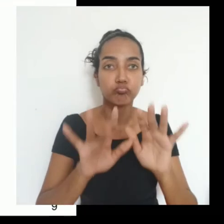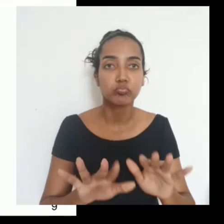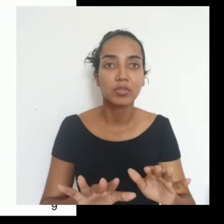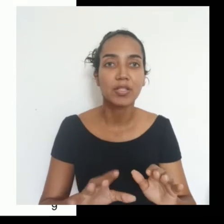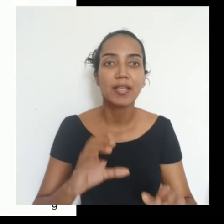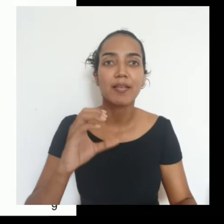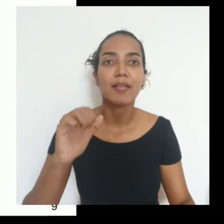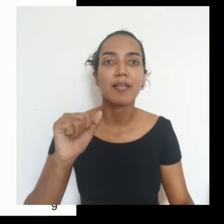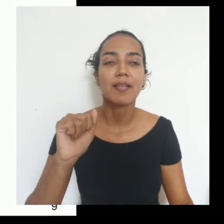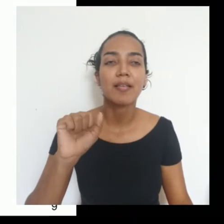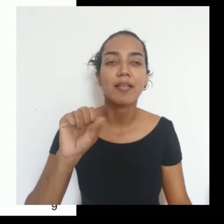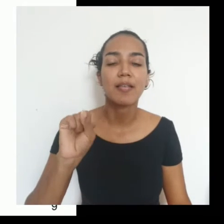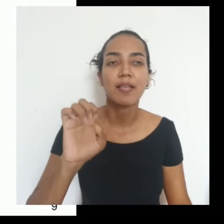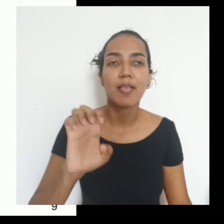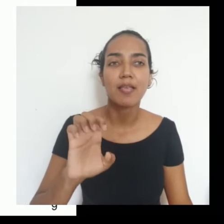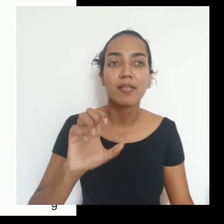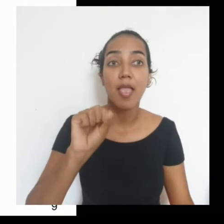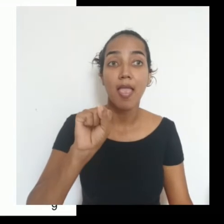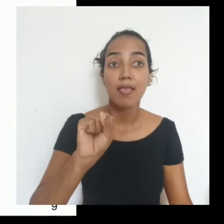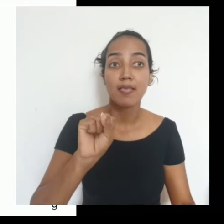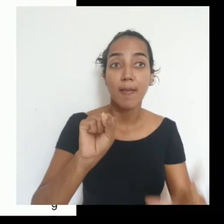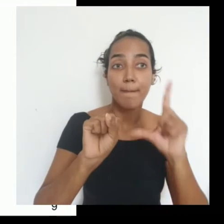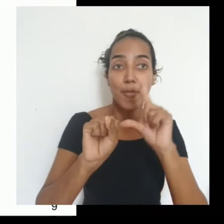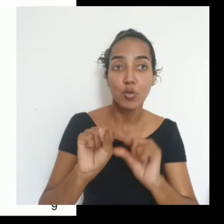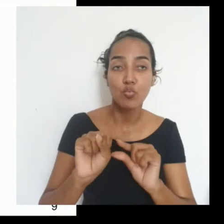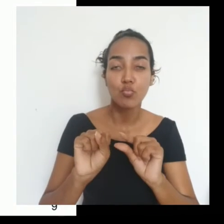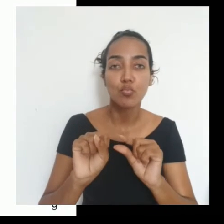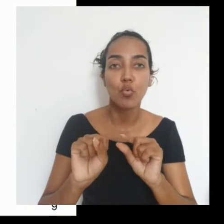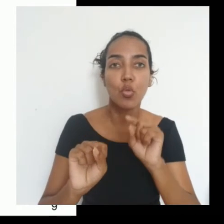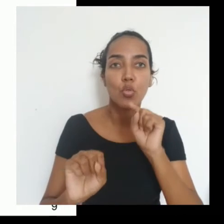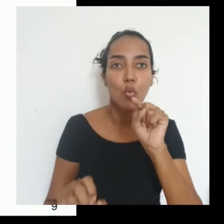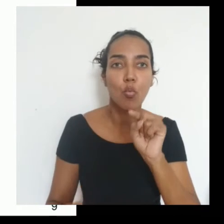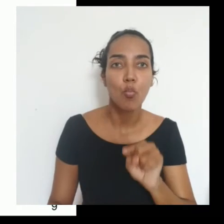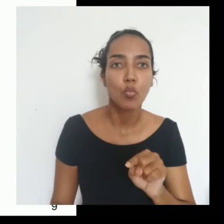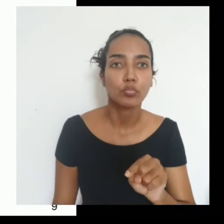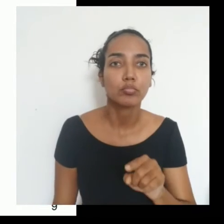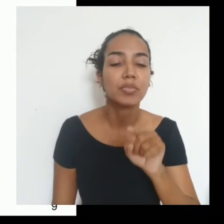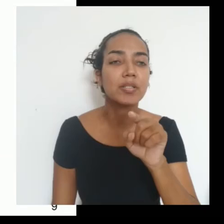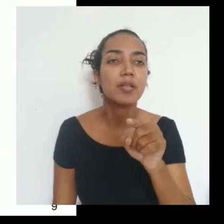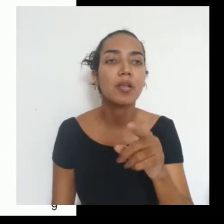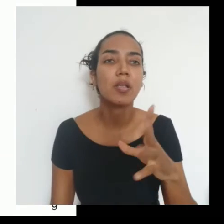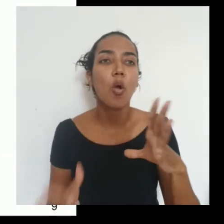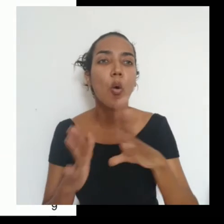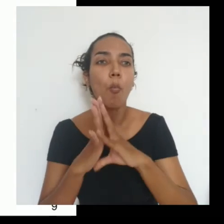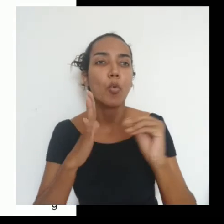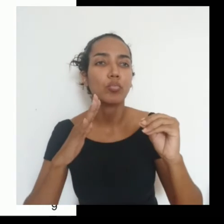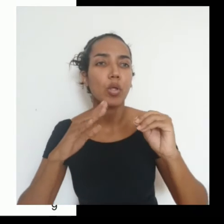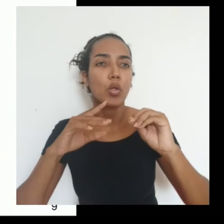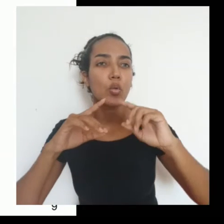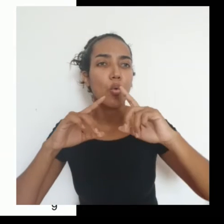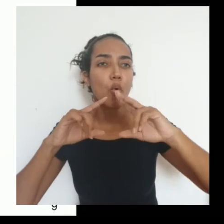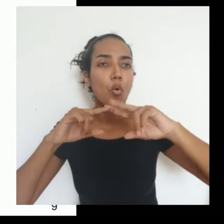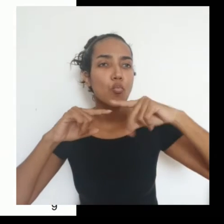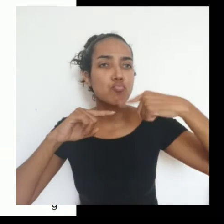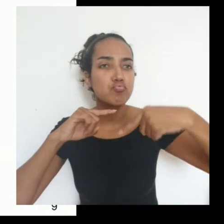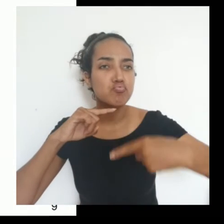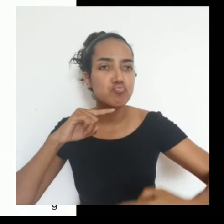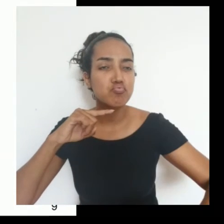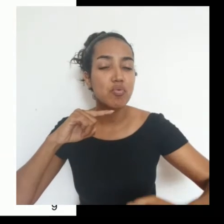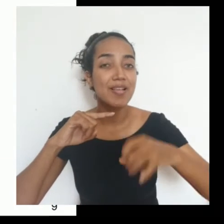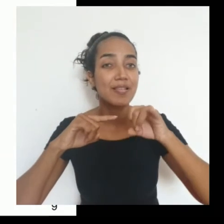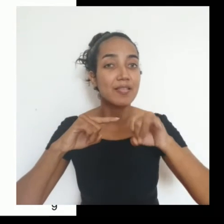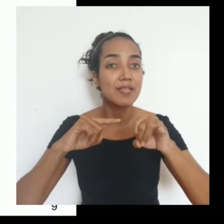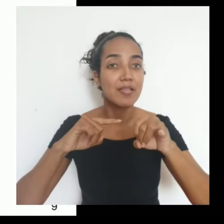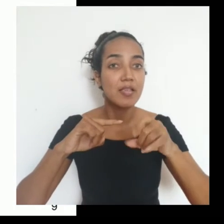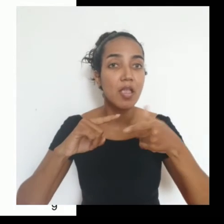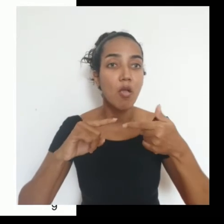2 pontos. E aqui eu não tenho corpo. Significa, isso aqui é um modelo de cascata que se eu cair nesse S, eu não